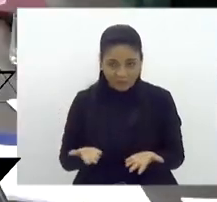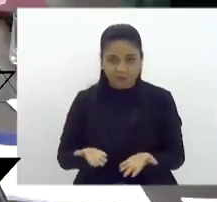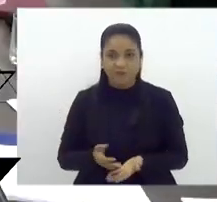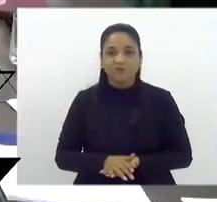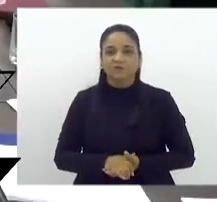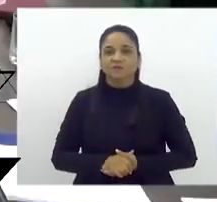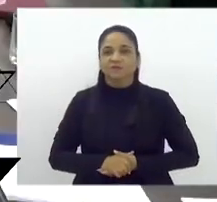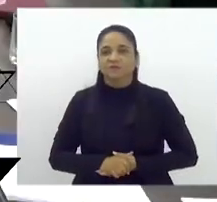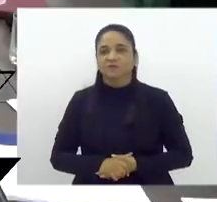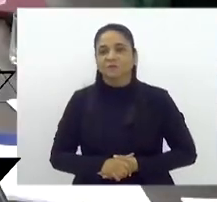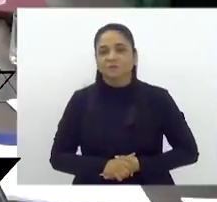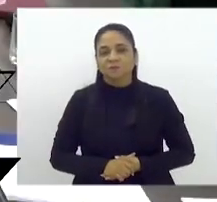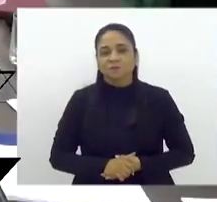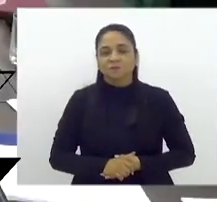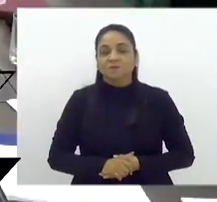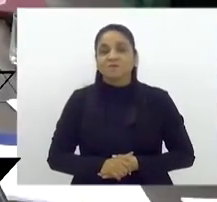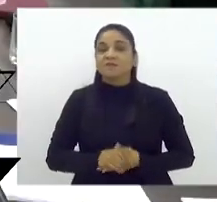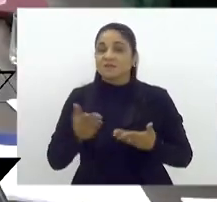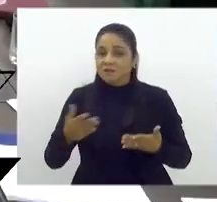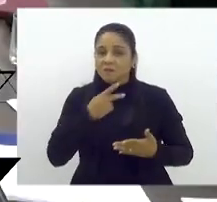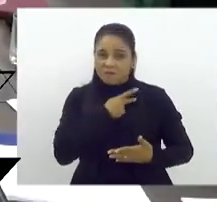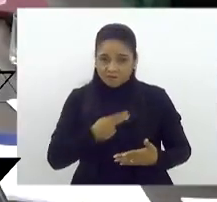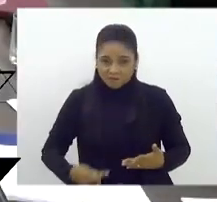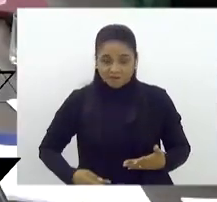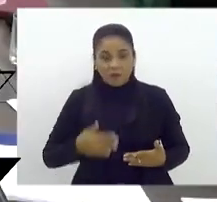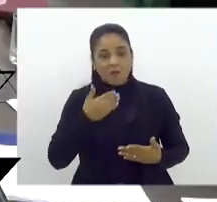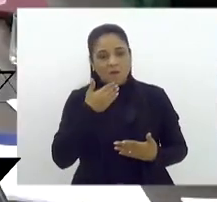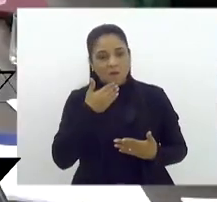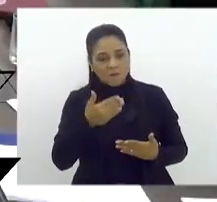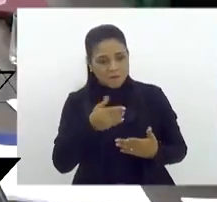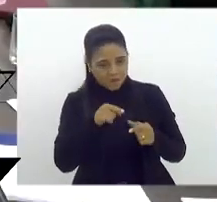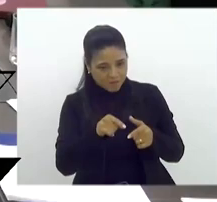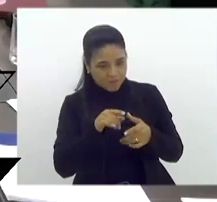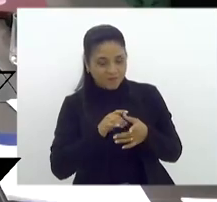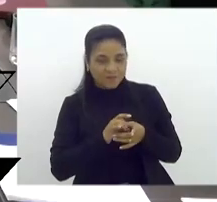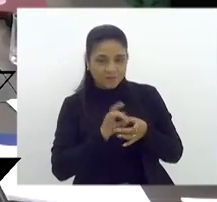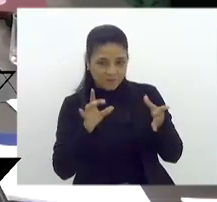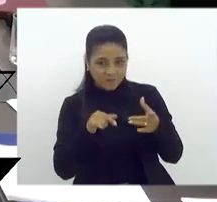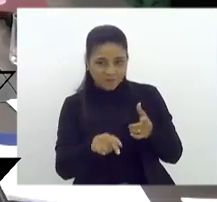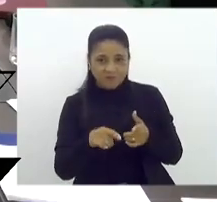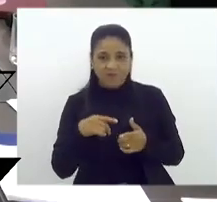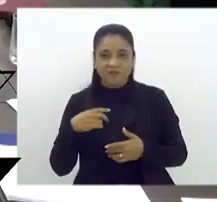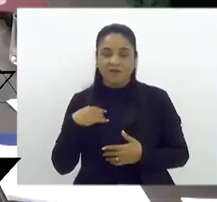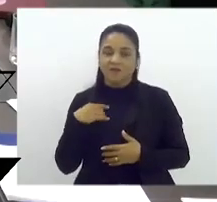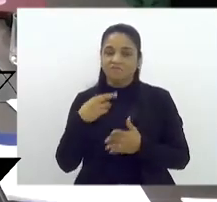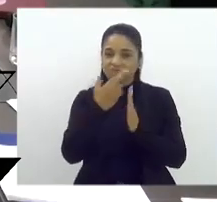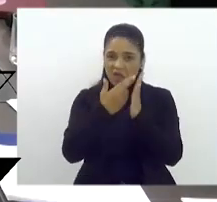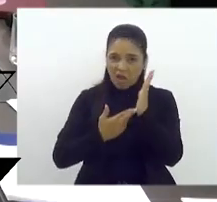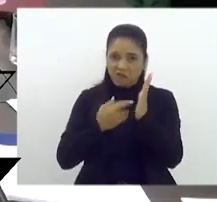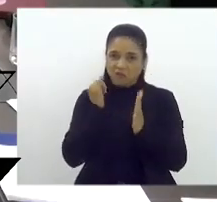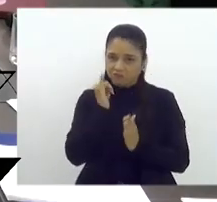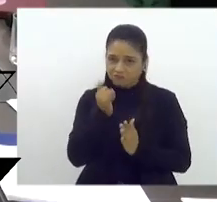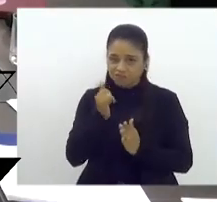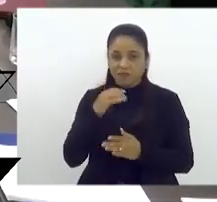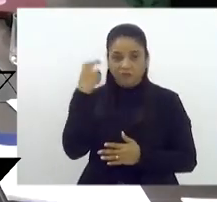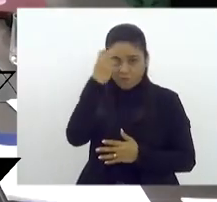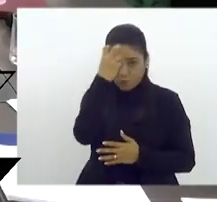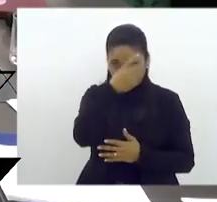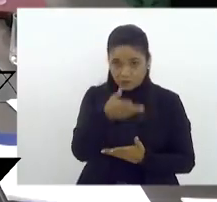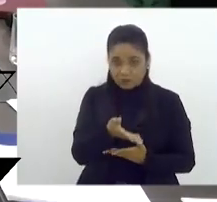Serginho, com a permissão da relatora, que eu acompanho o voto dela, mas eu queria pedir